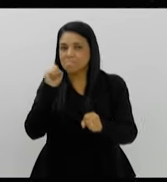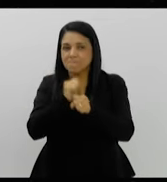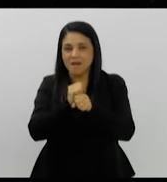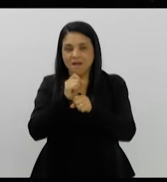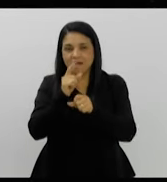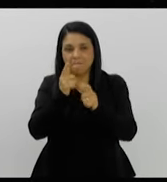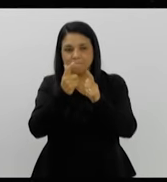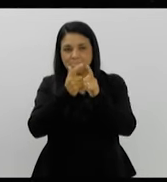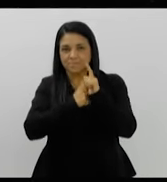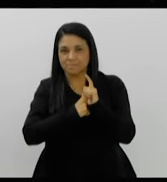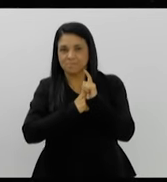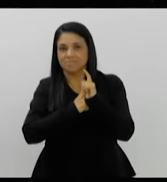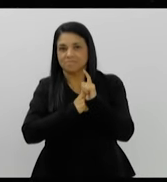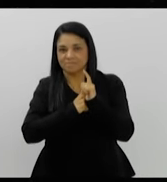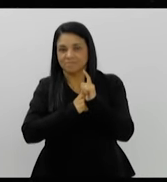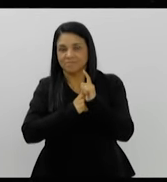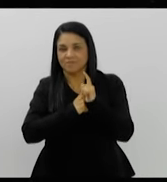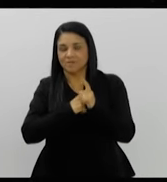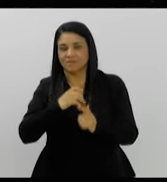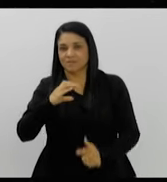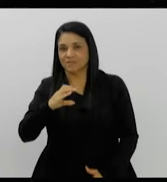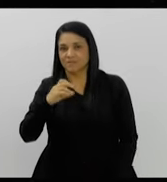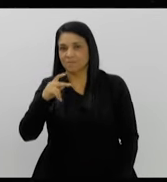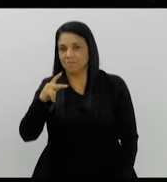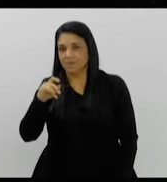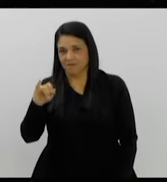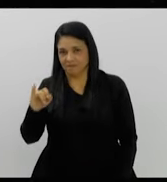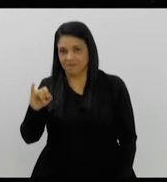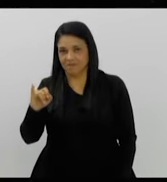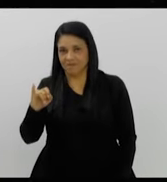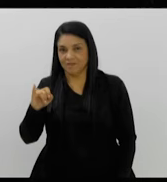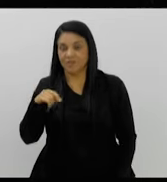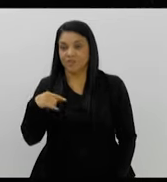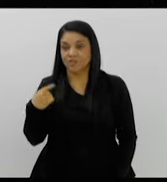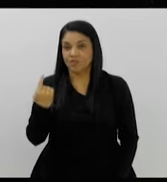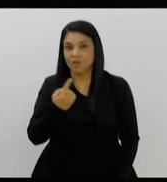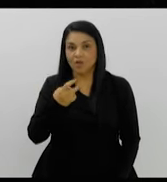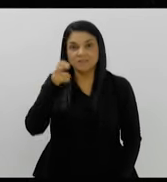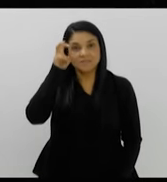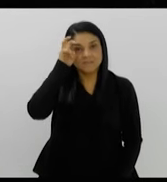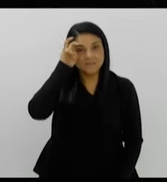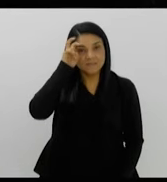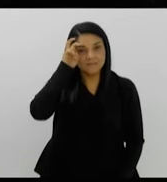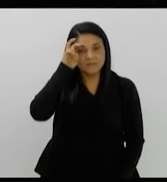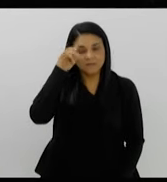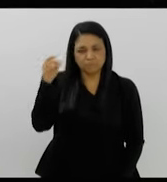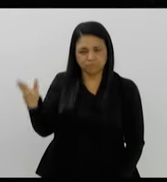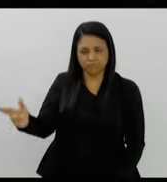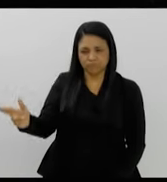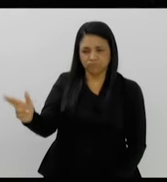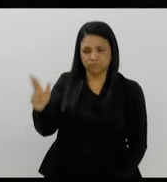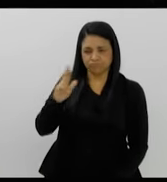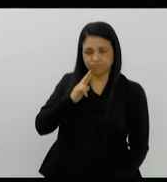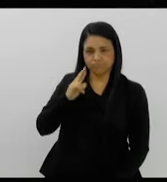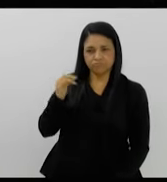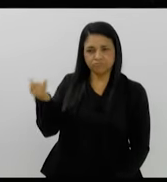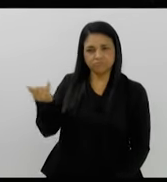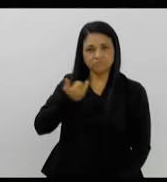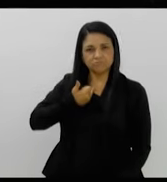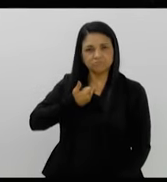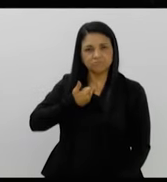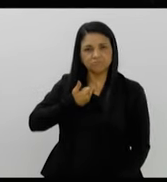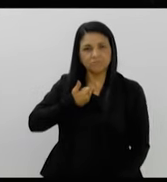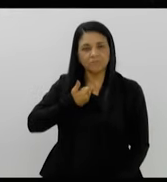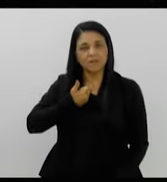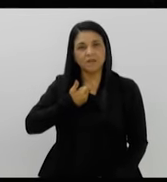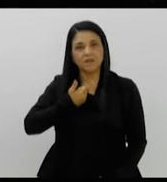descomunal onde nós então na quinta-feira Recebemos a notícia que por uma liminar